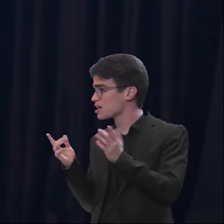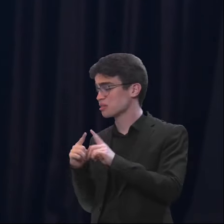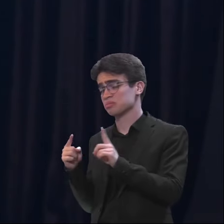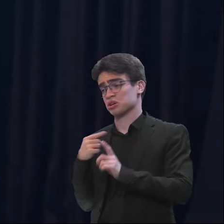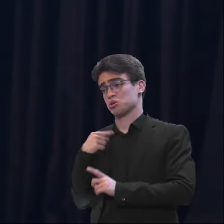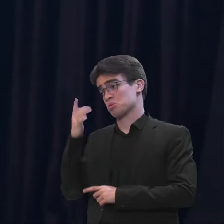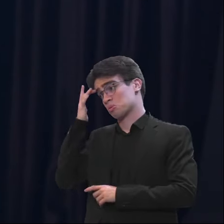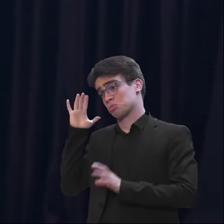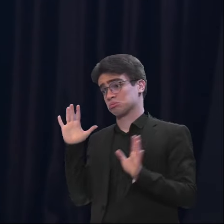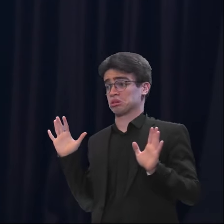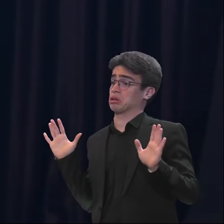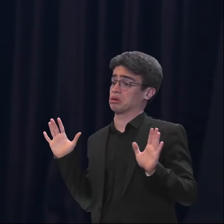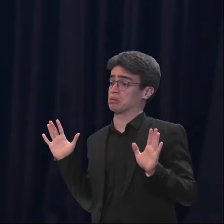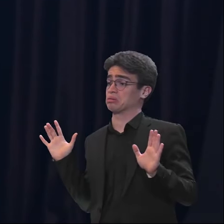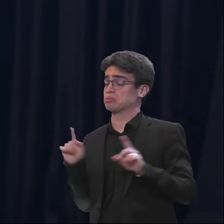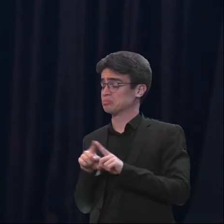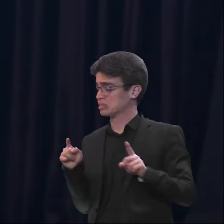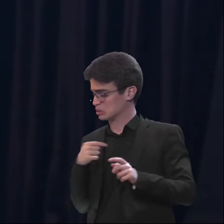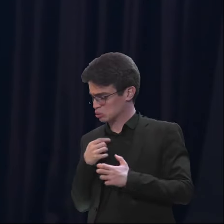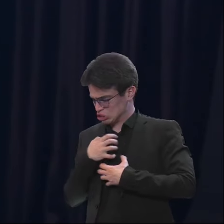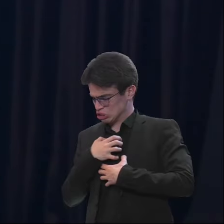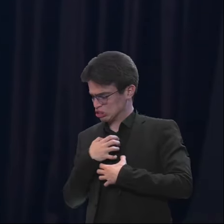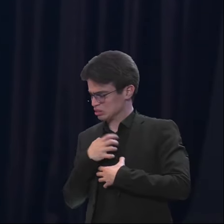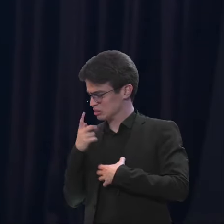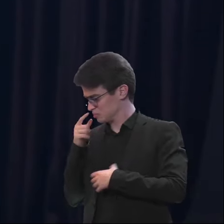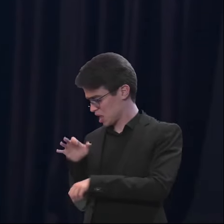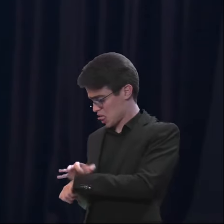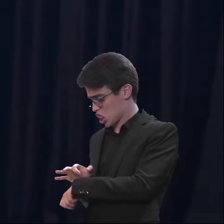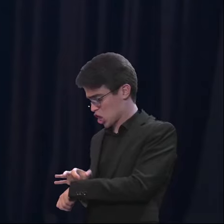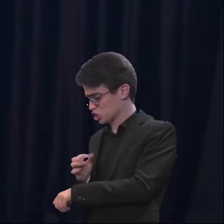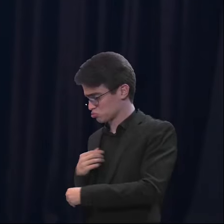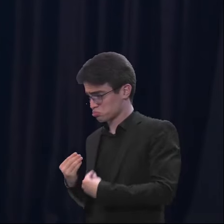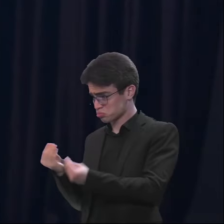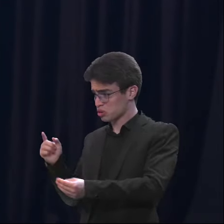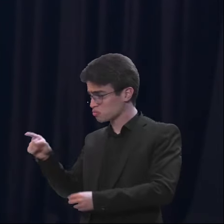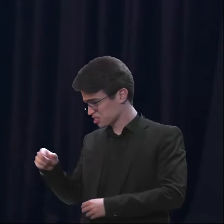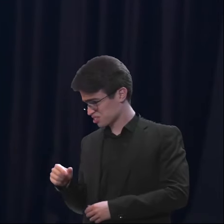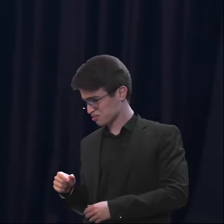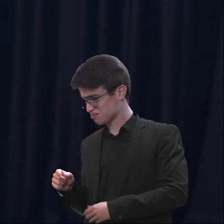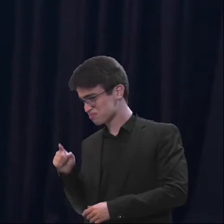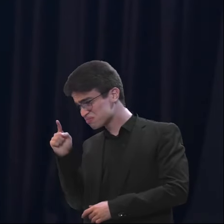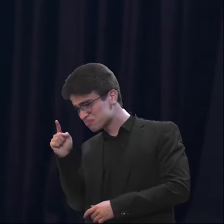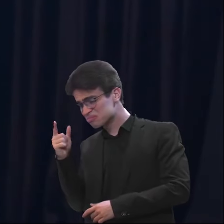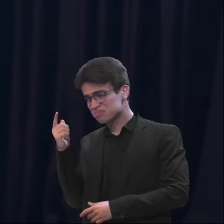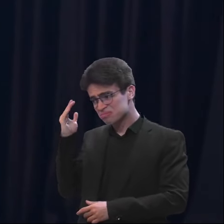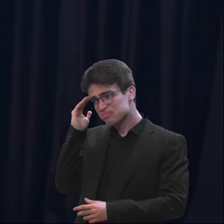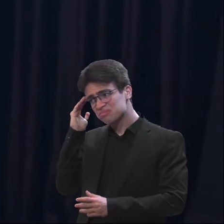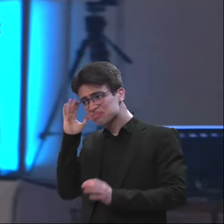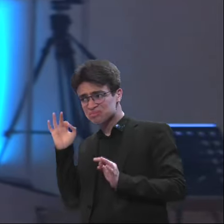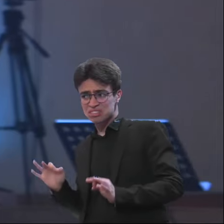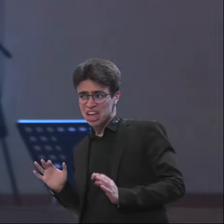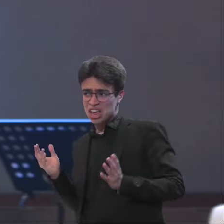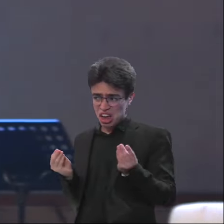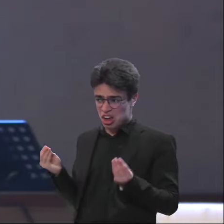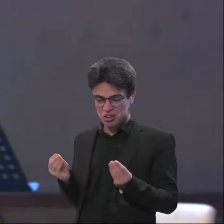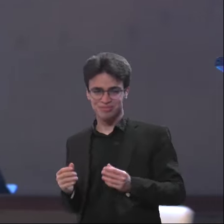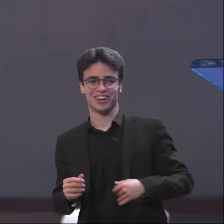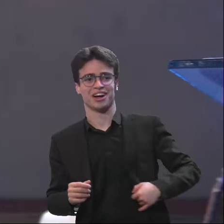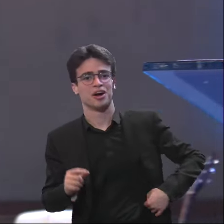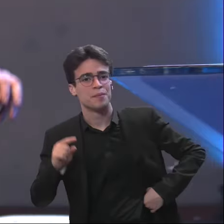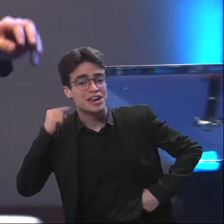quê. Eu senti que eu devia dar esse relógio de presente para você. Isso faz algum sentido? Que coisa de